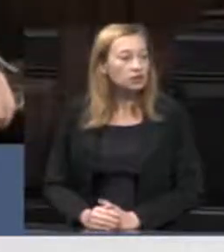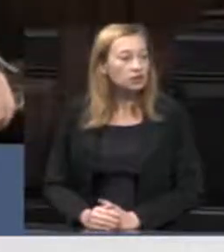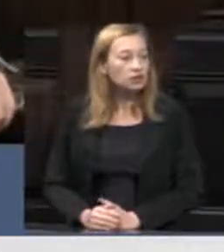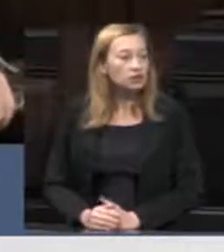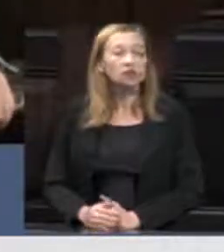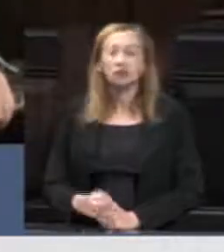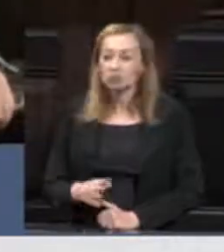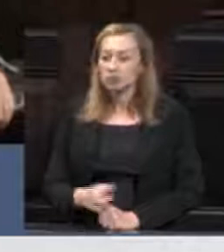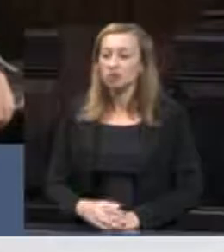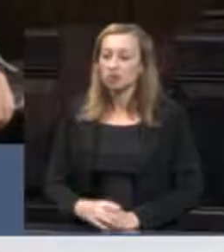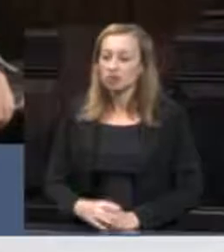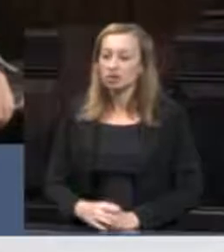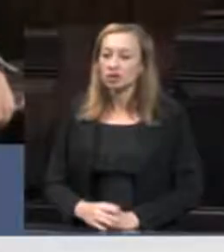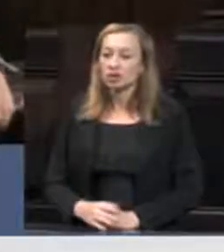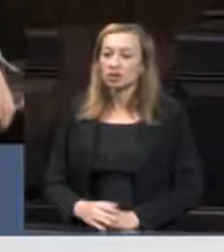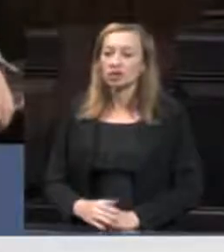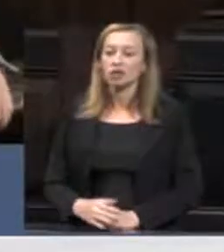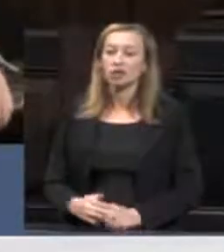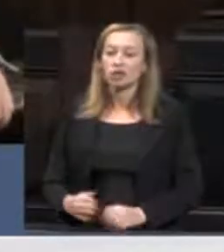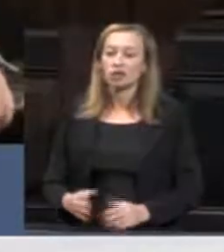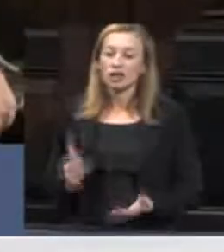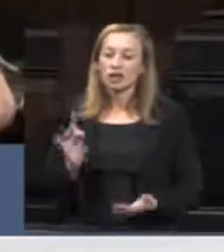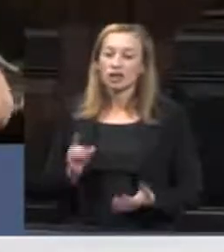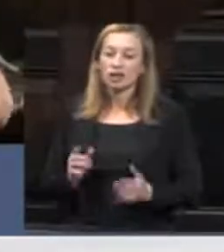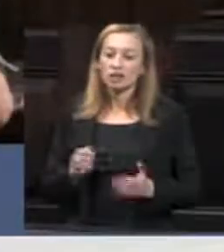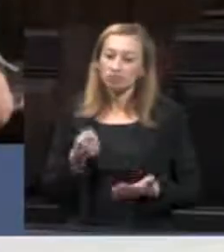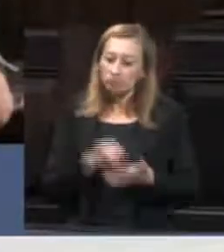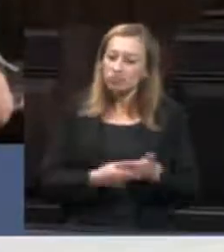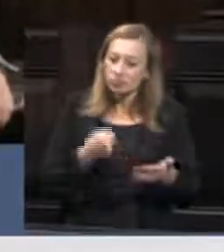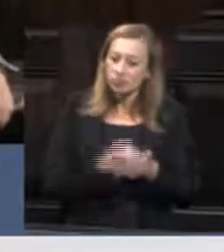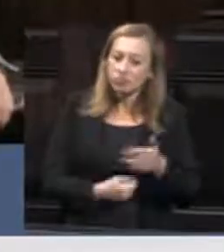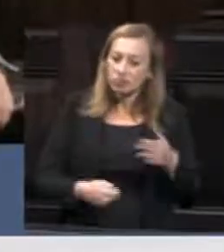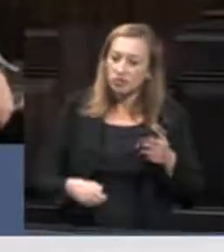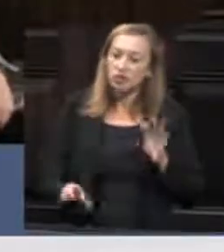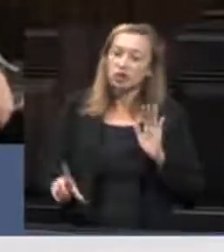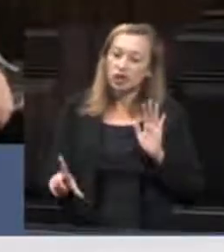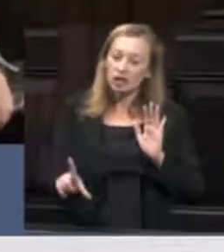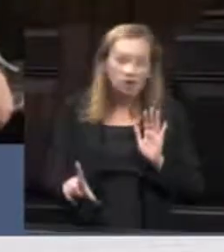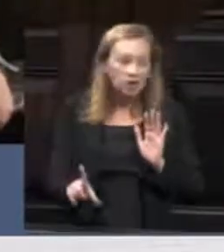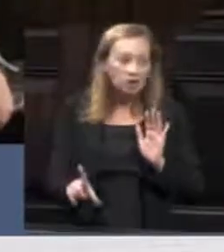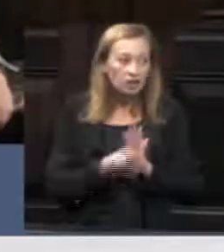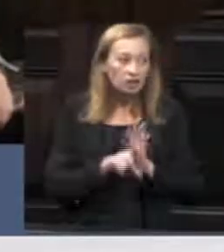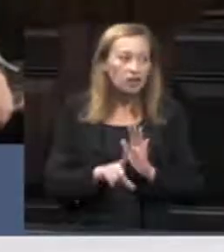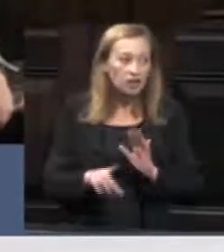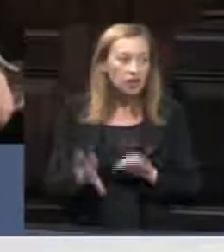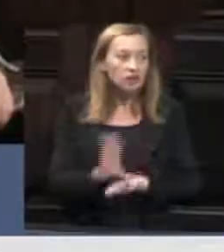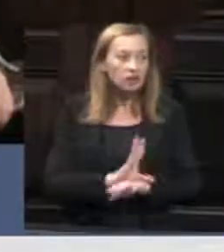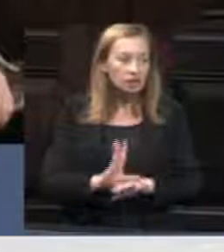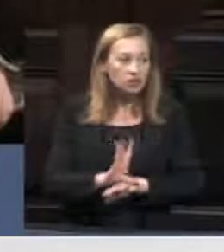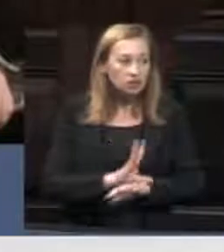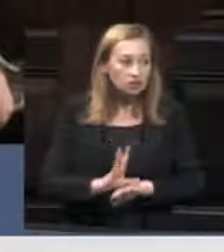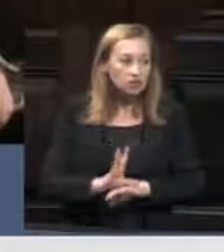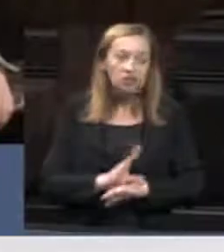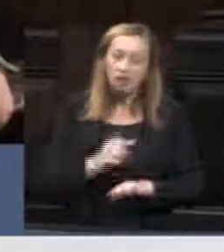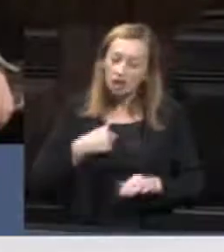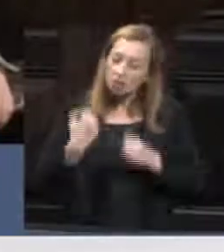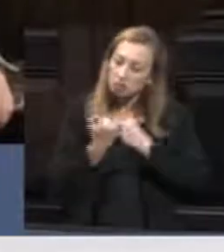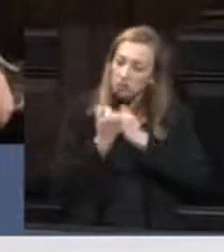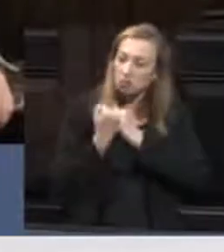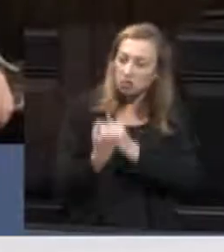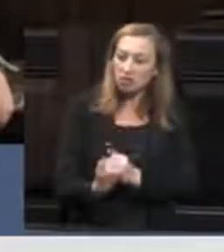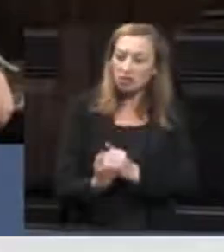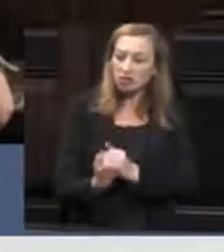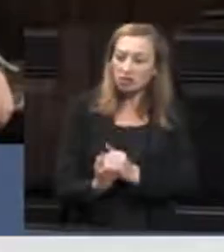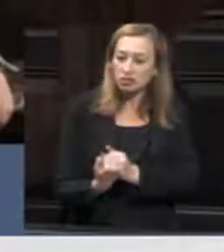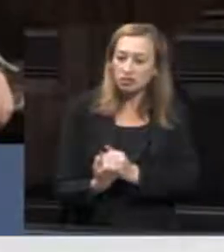pela legalidade. E o senhor conte comigo para também estar votando pela